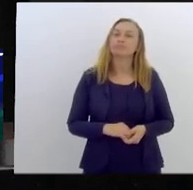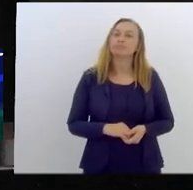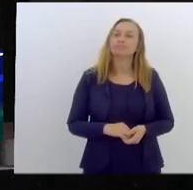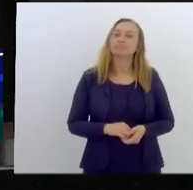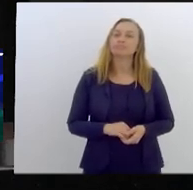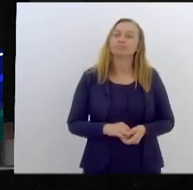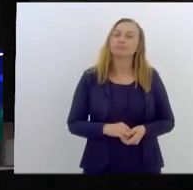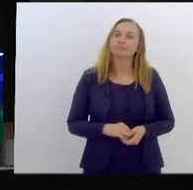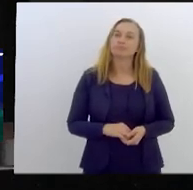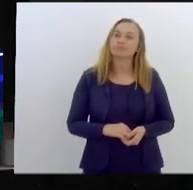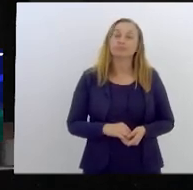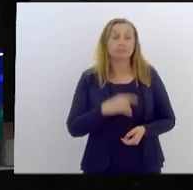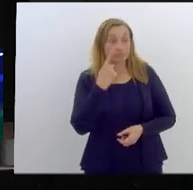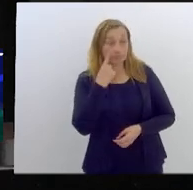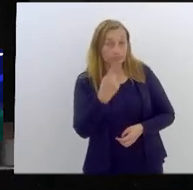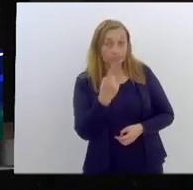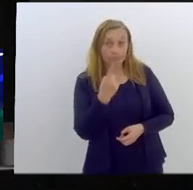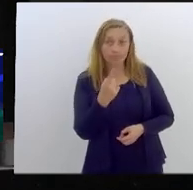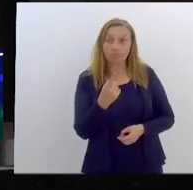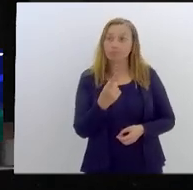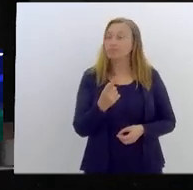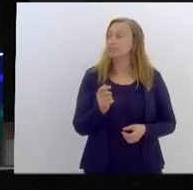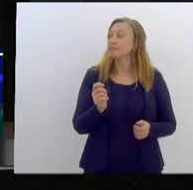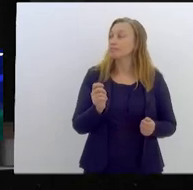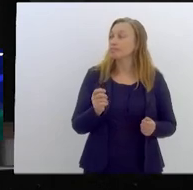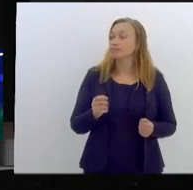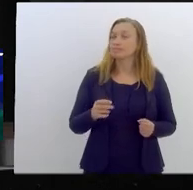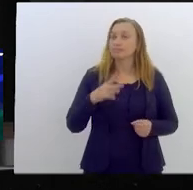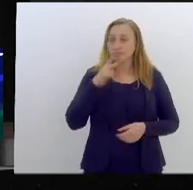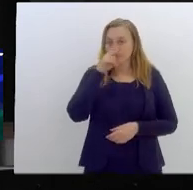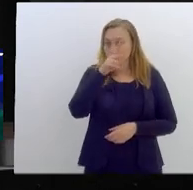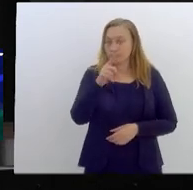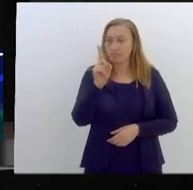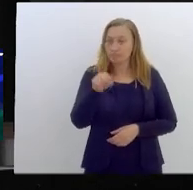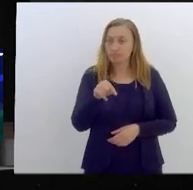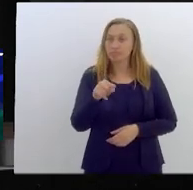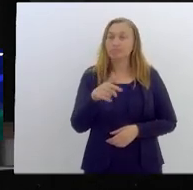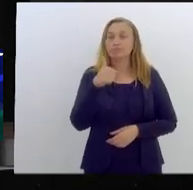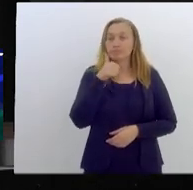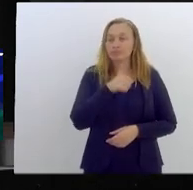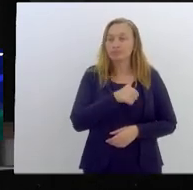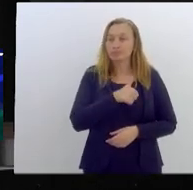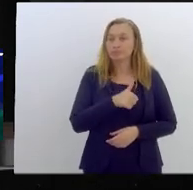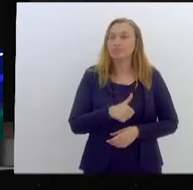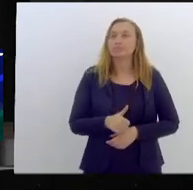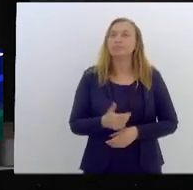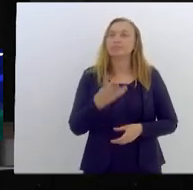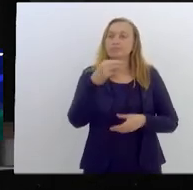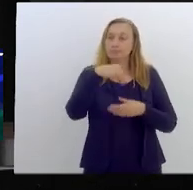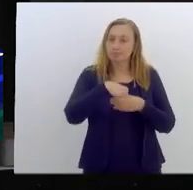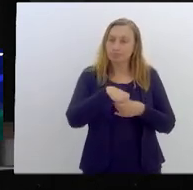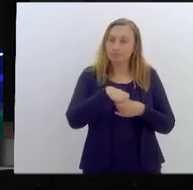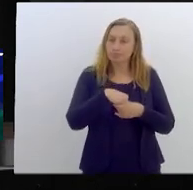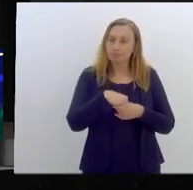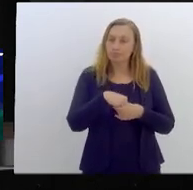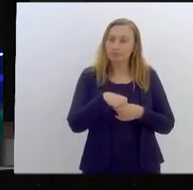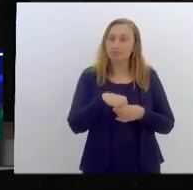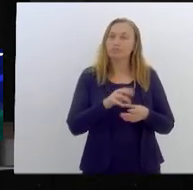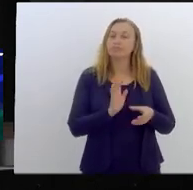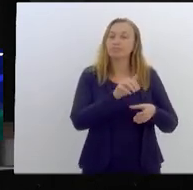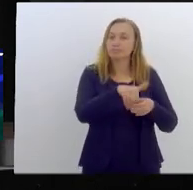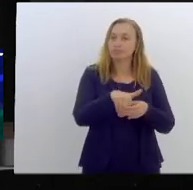candidatos viram a potência que é a mulher, não é, dentro de uma